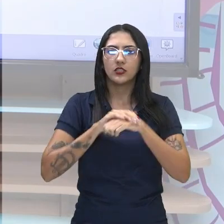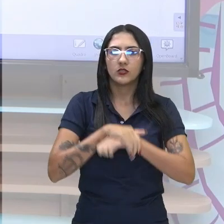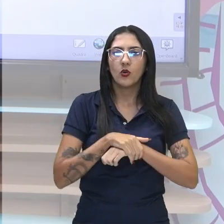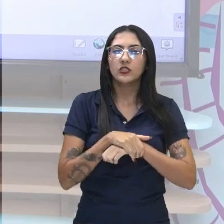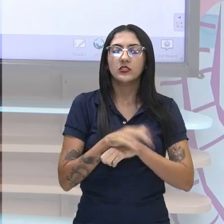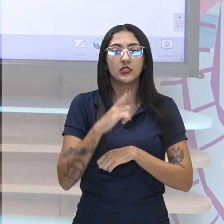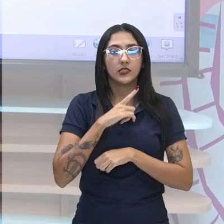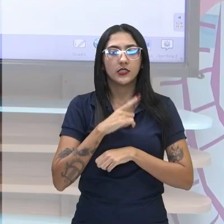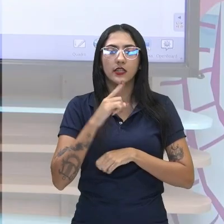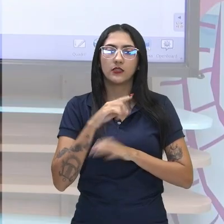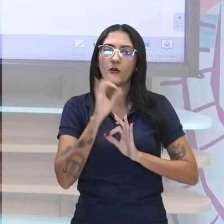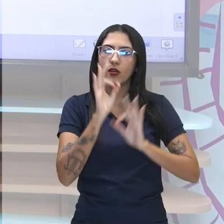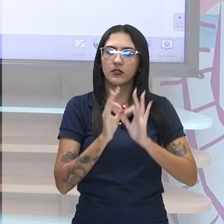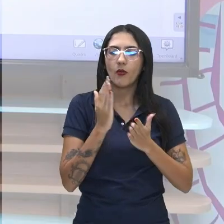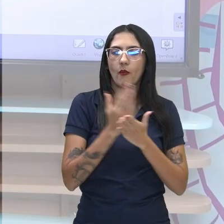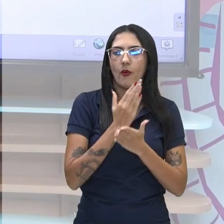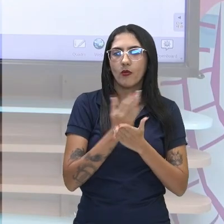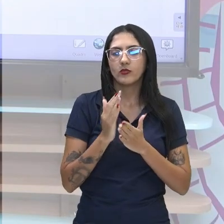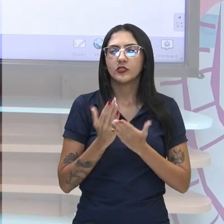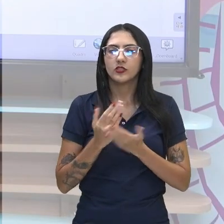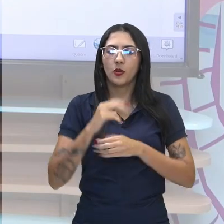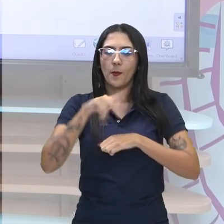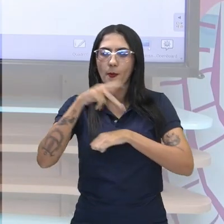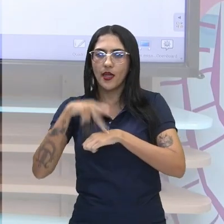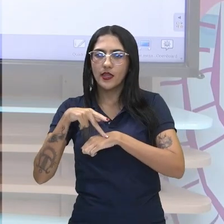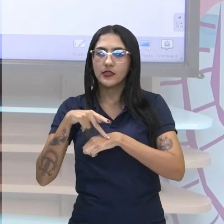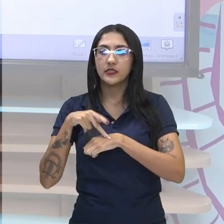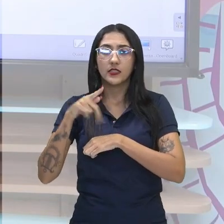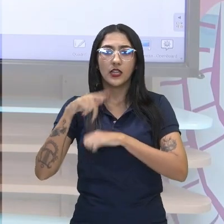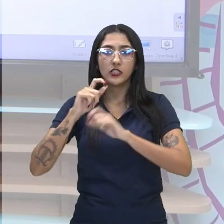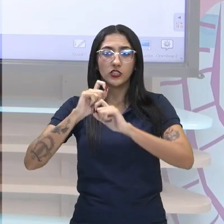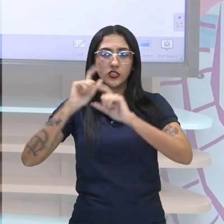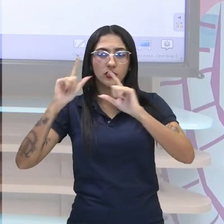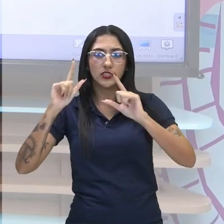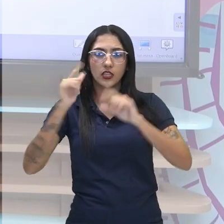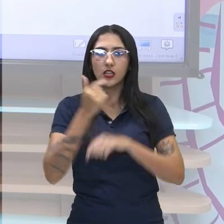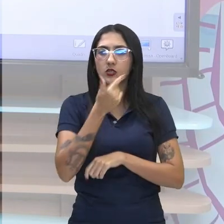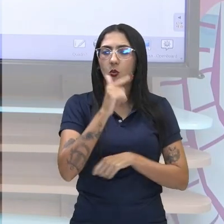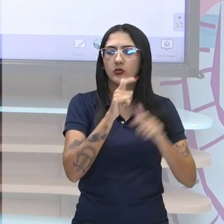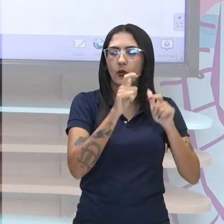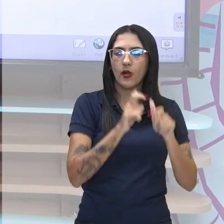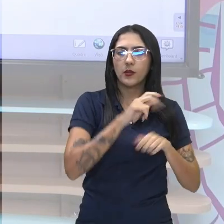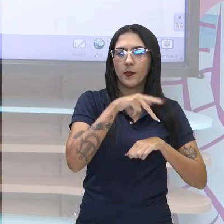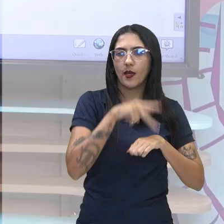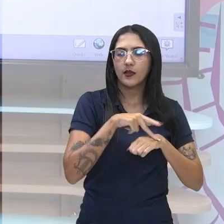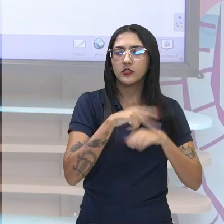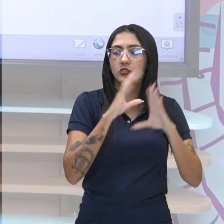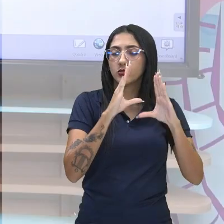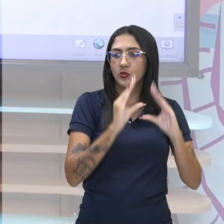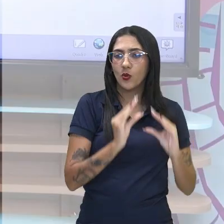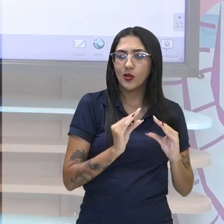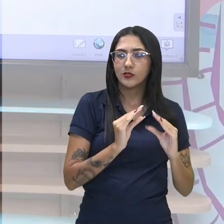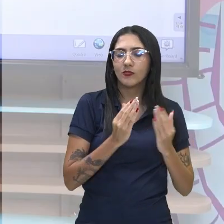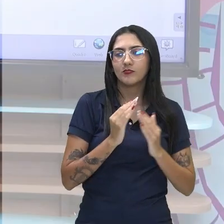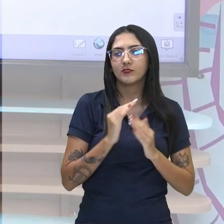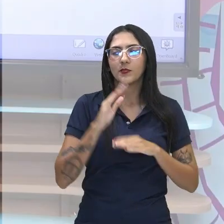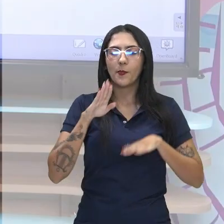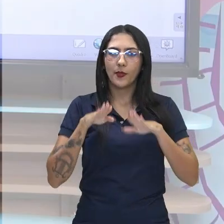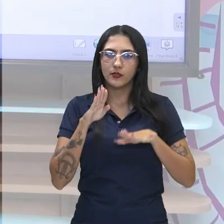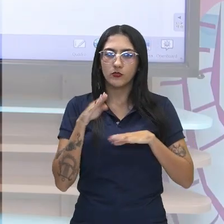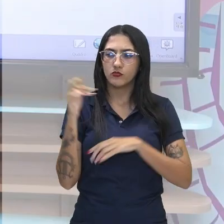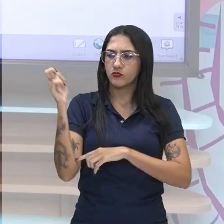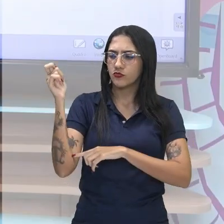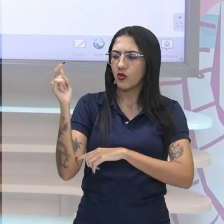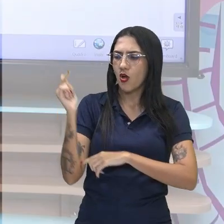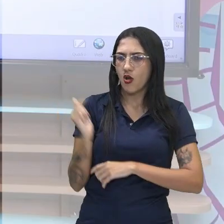ter aí em alguns lugares dia e outros lugares noite, né? Então o Sol ele está ali parado, iluminando